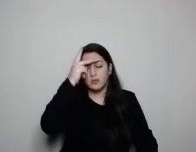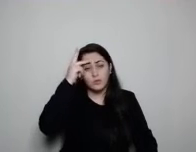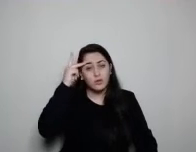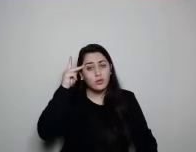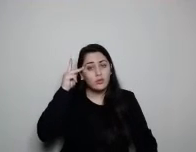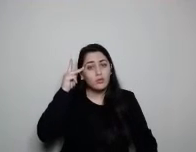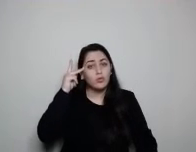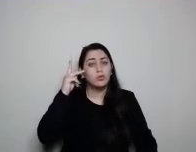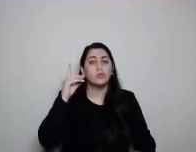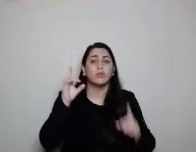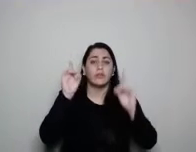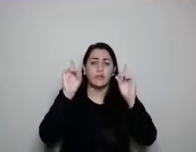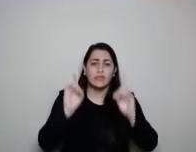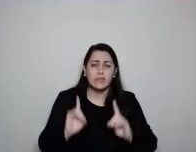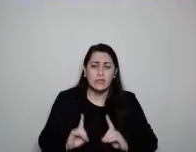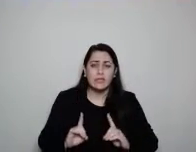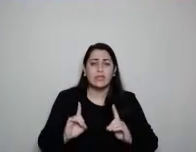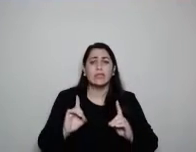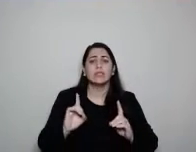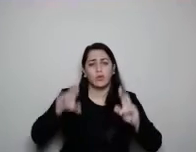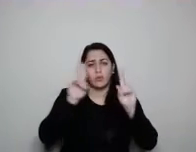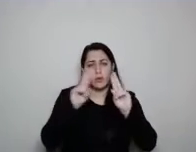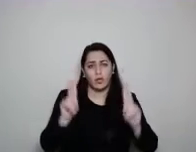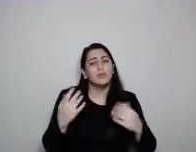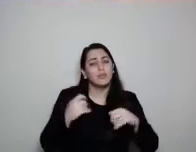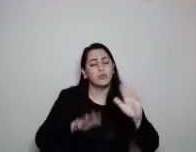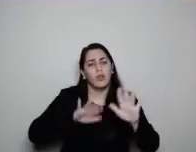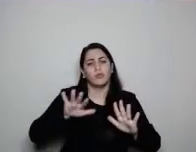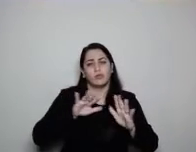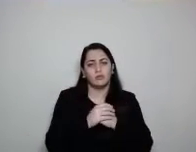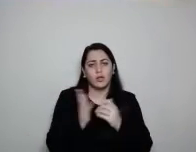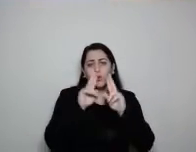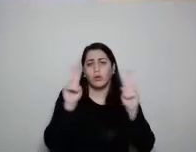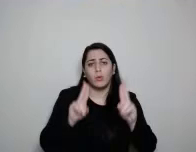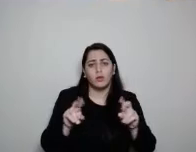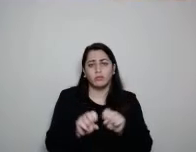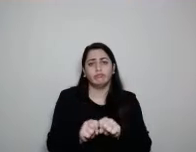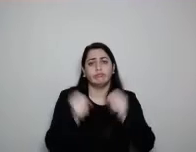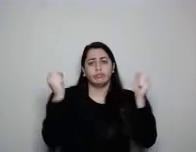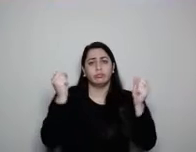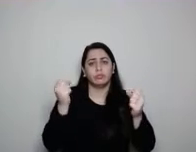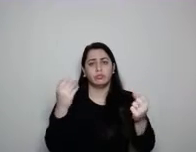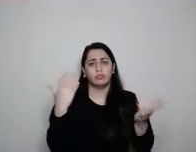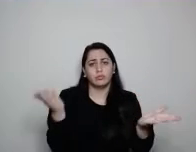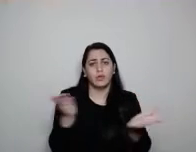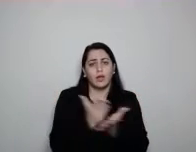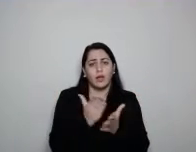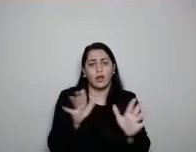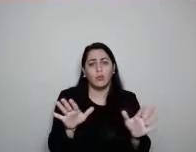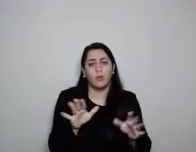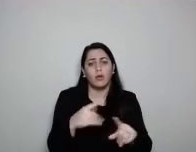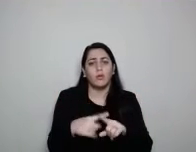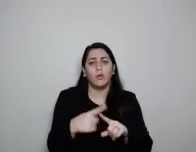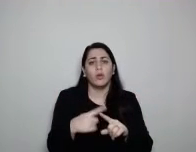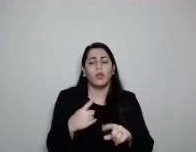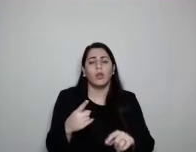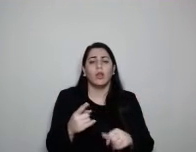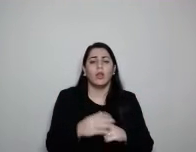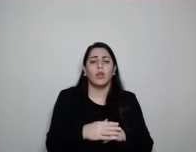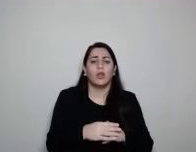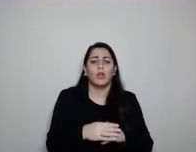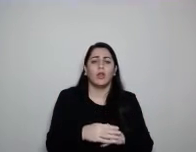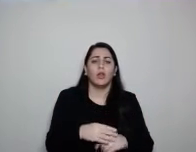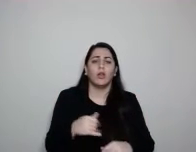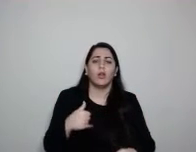cuidado para não quebrar a Unimed, porque é esse público de 1 ano, 2 anos, 3 anos, 4 anos,